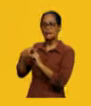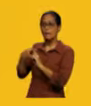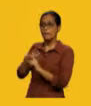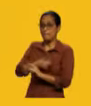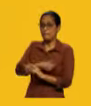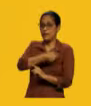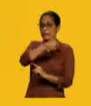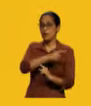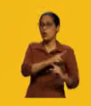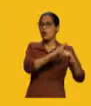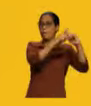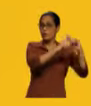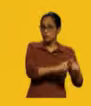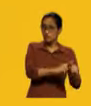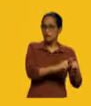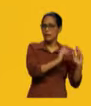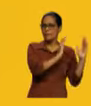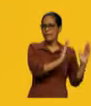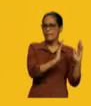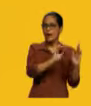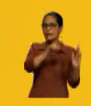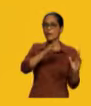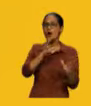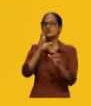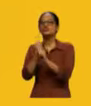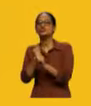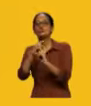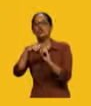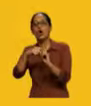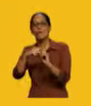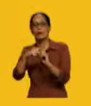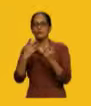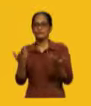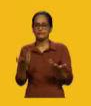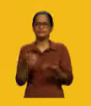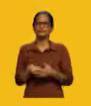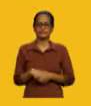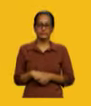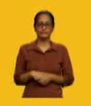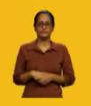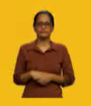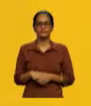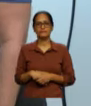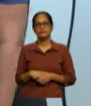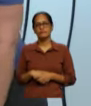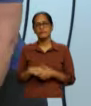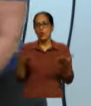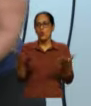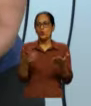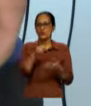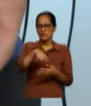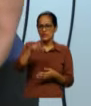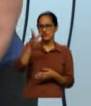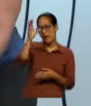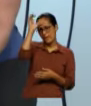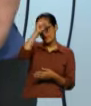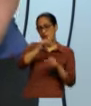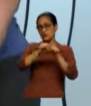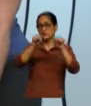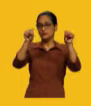multiplico cada um na sua ordem e somo. Então, nosso sistema é multiplicativo e aditivo. Hoje você aprendeu o